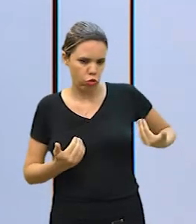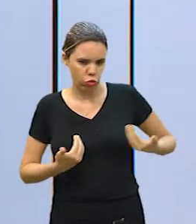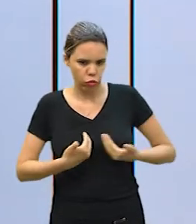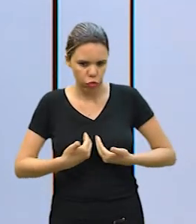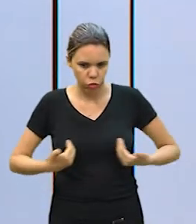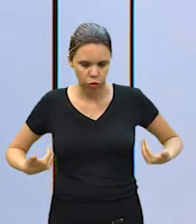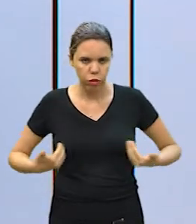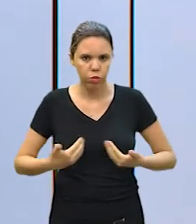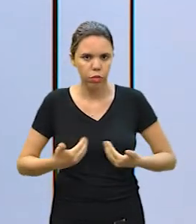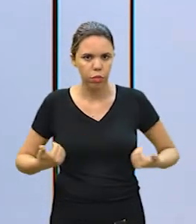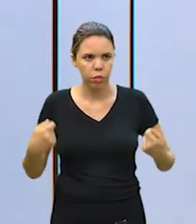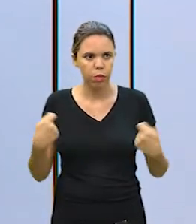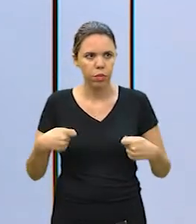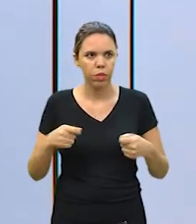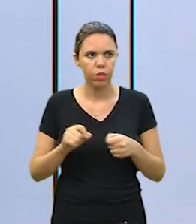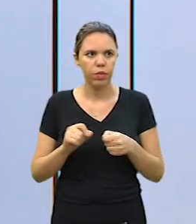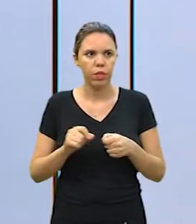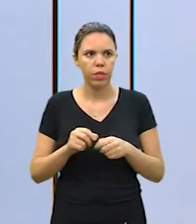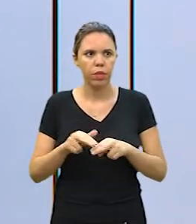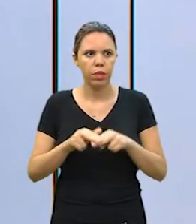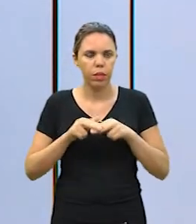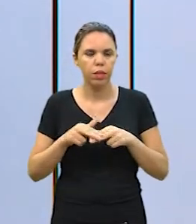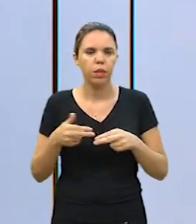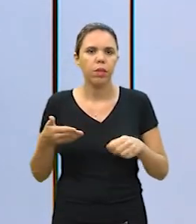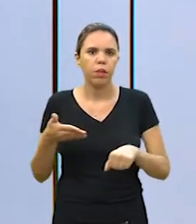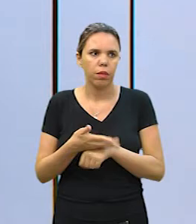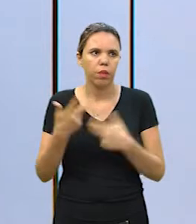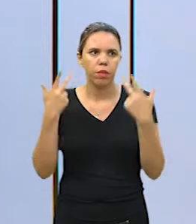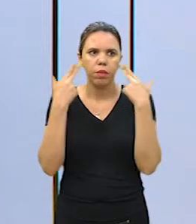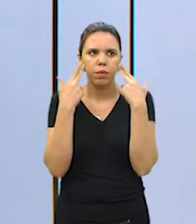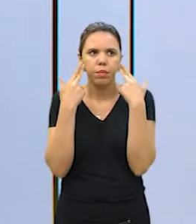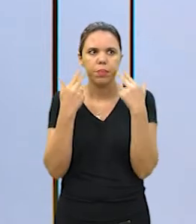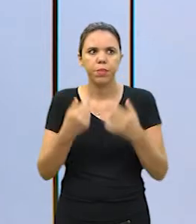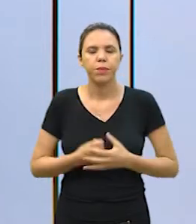esquerdo e o direito, okay. E precisaria fazer, até por conta que faz parte